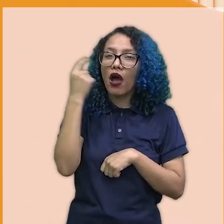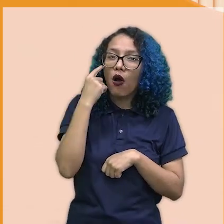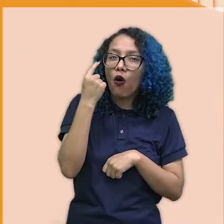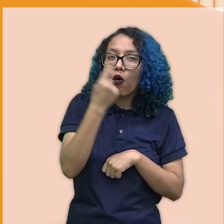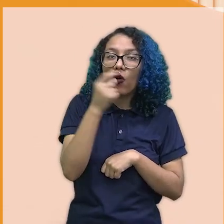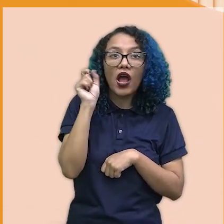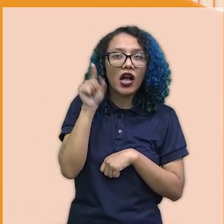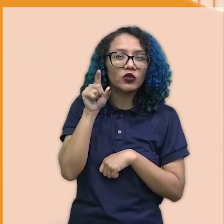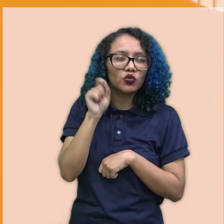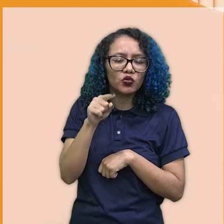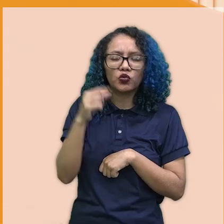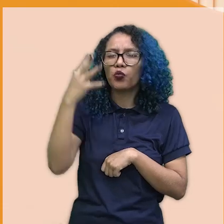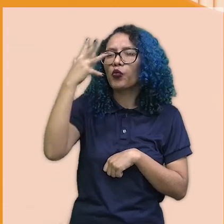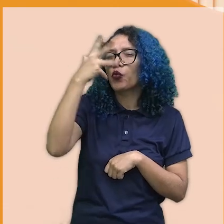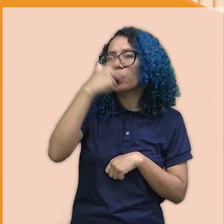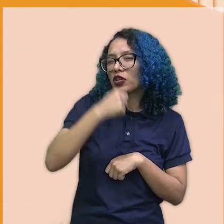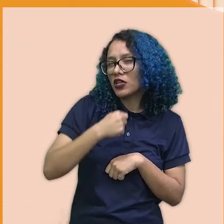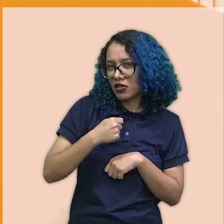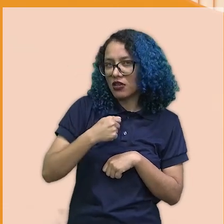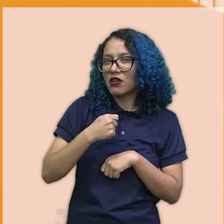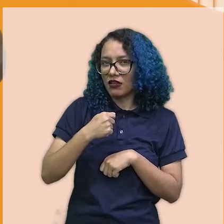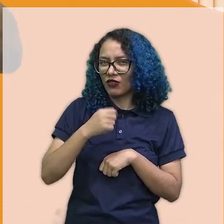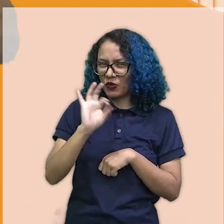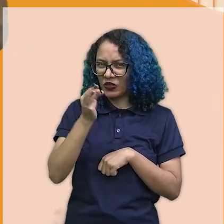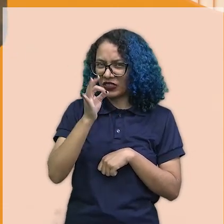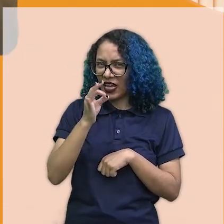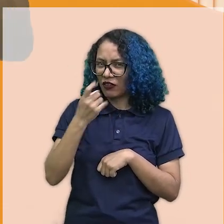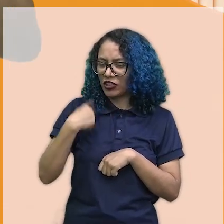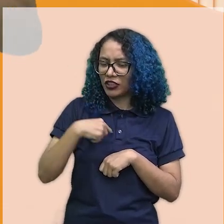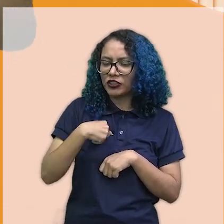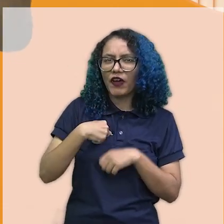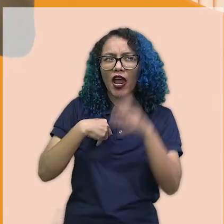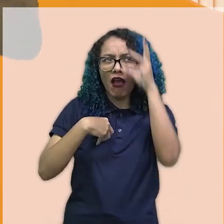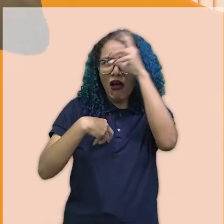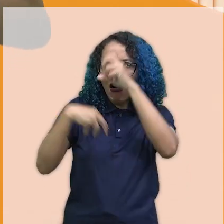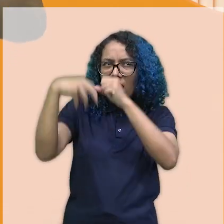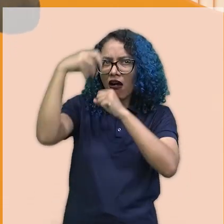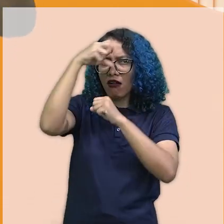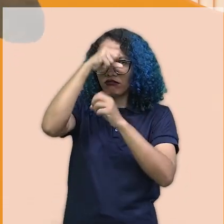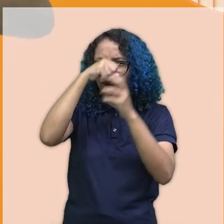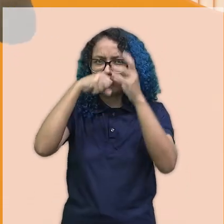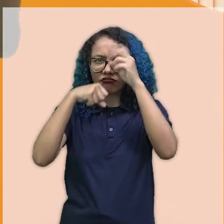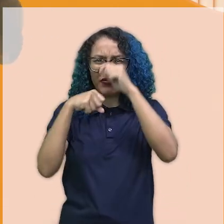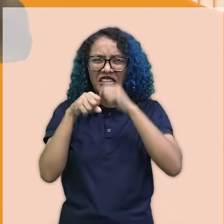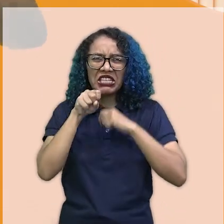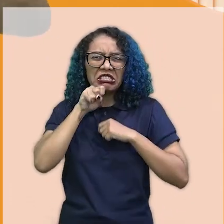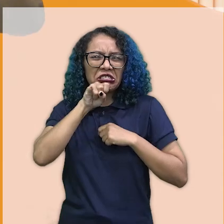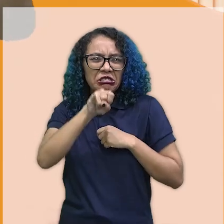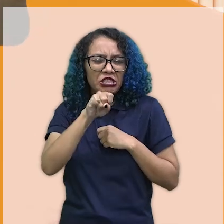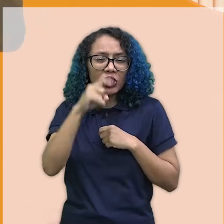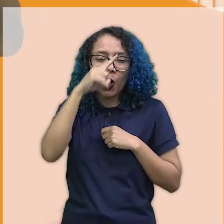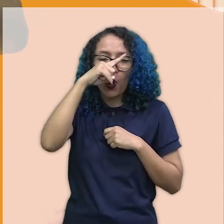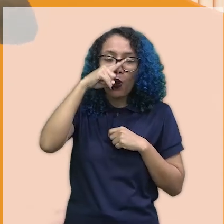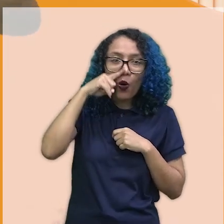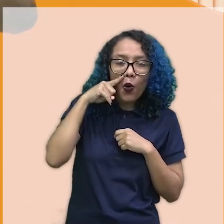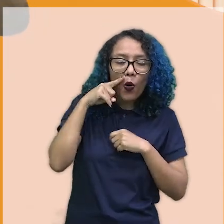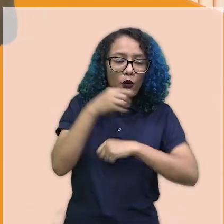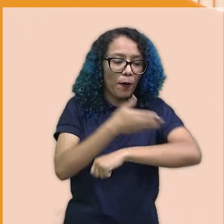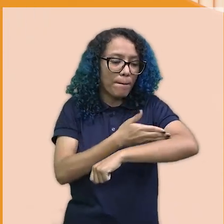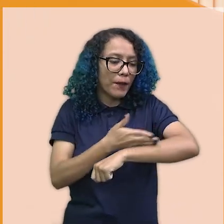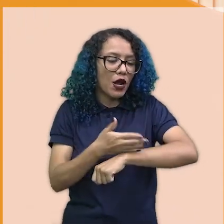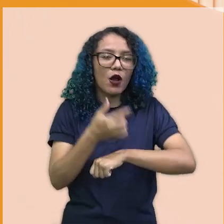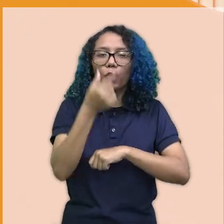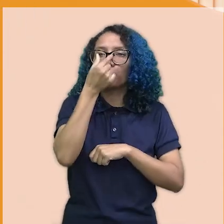como ele é lindo, né? Então a gente vai criando, vai mentalizando isso, e de tudo que não for lourinho,